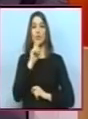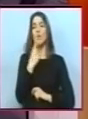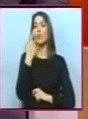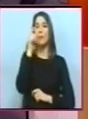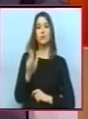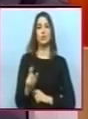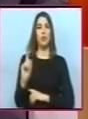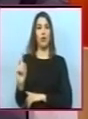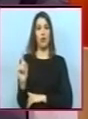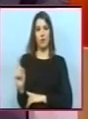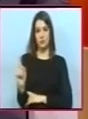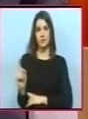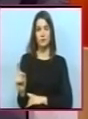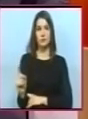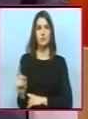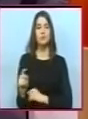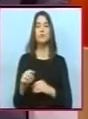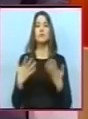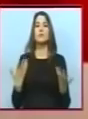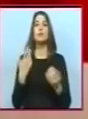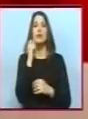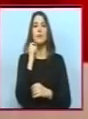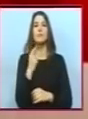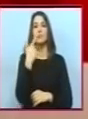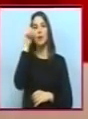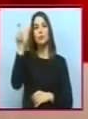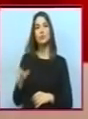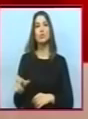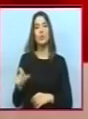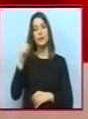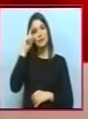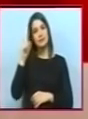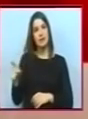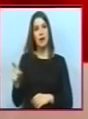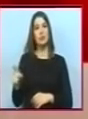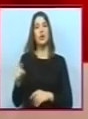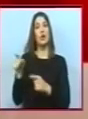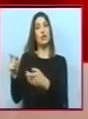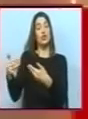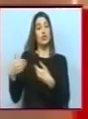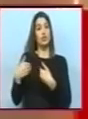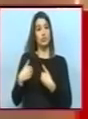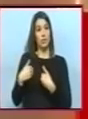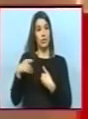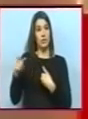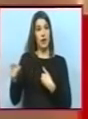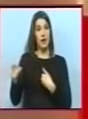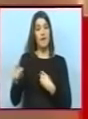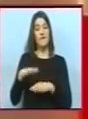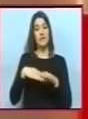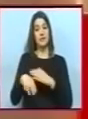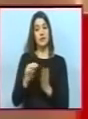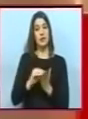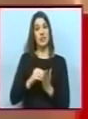é o testamenteiro. E que, no fundo, é alguém que sabe que ajuda existe a cumprir o testamento. Trata